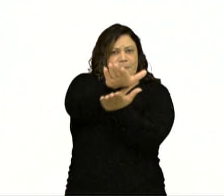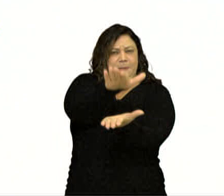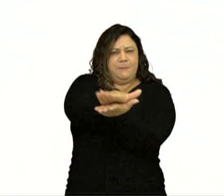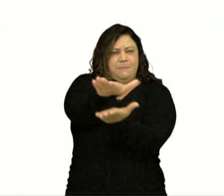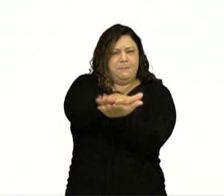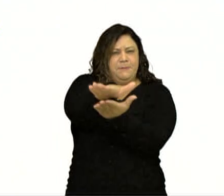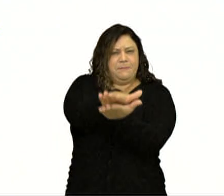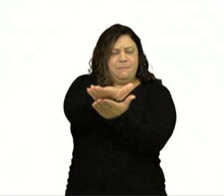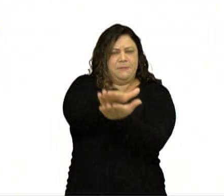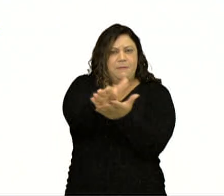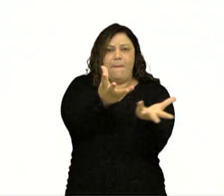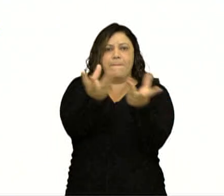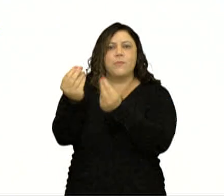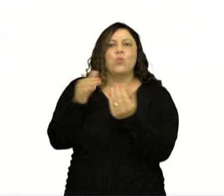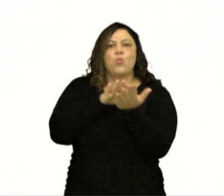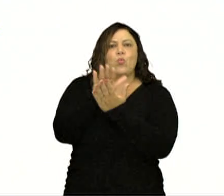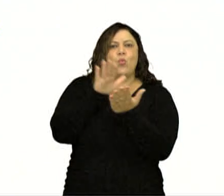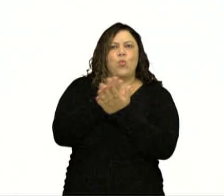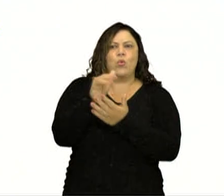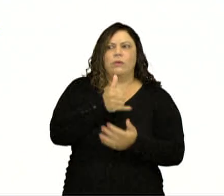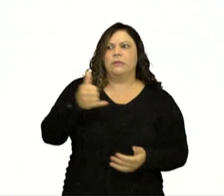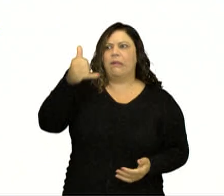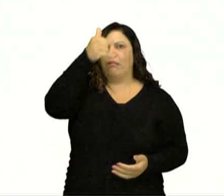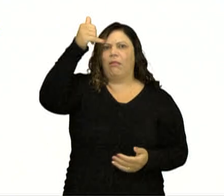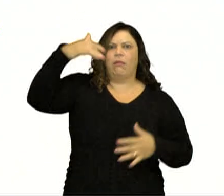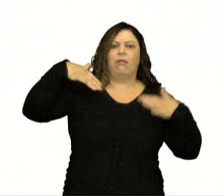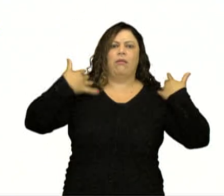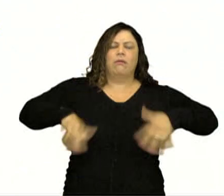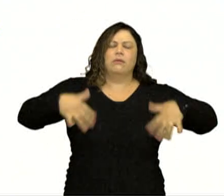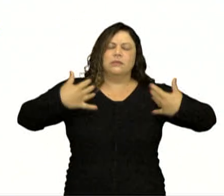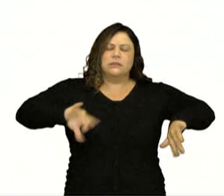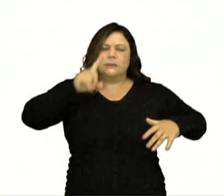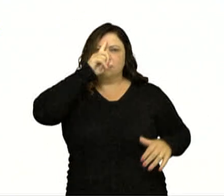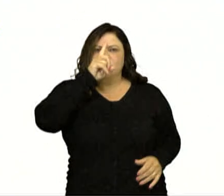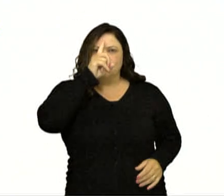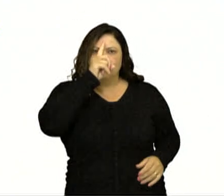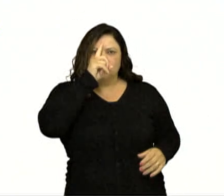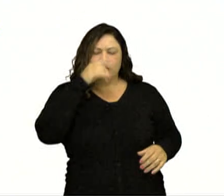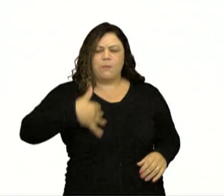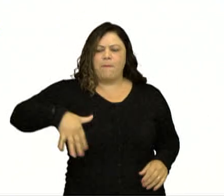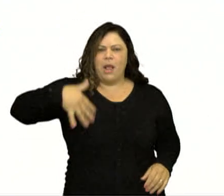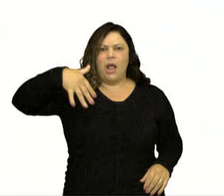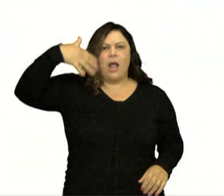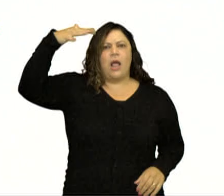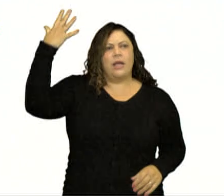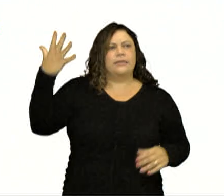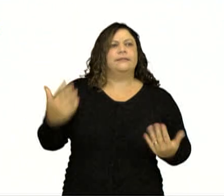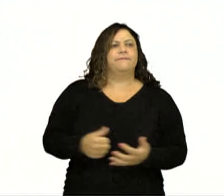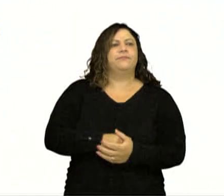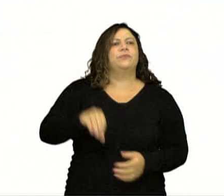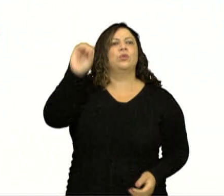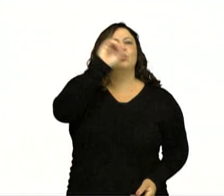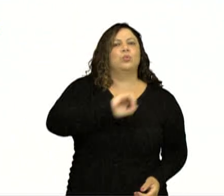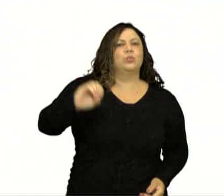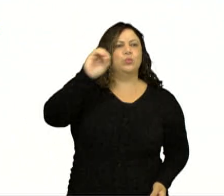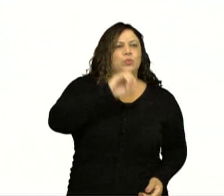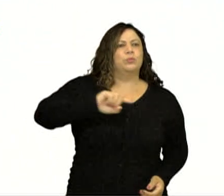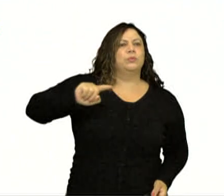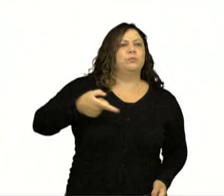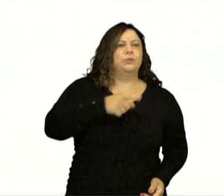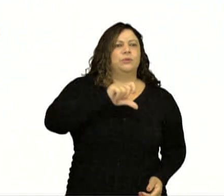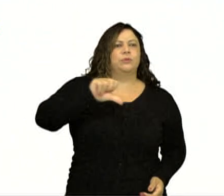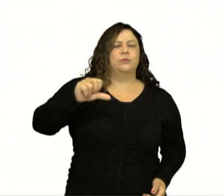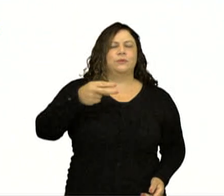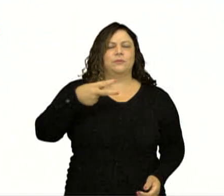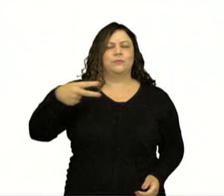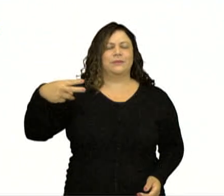hiperinflação na economia alemã. Isso é, todo dia o produto ficava mais caro. Em outubro de 1923, a inflação era de